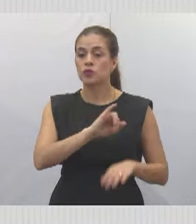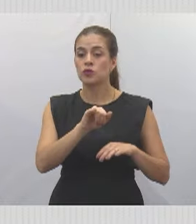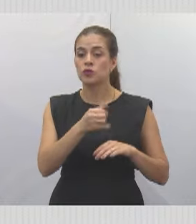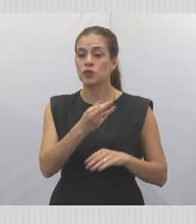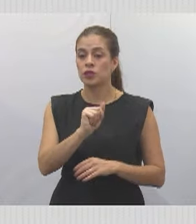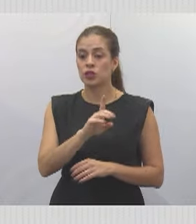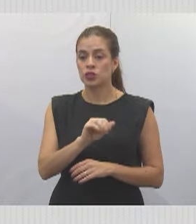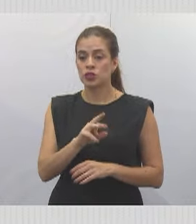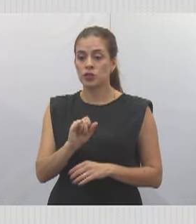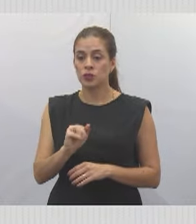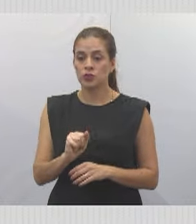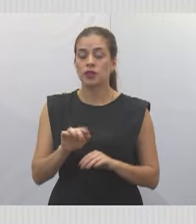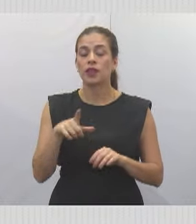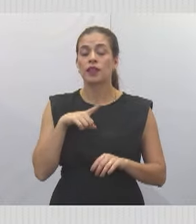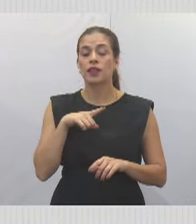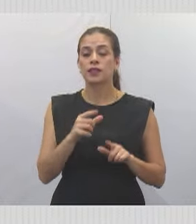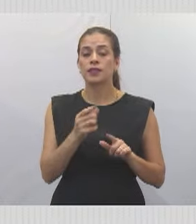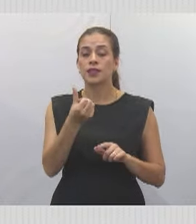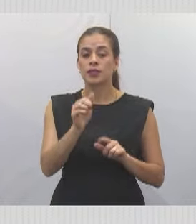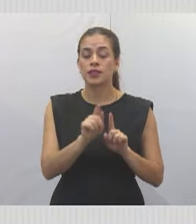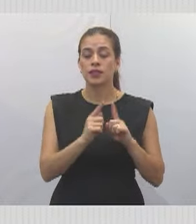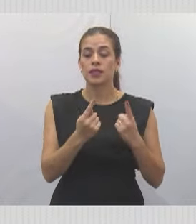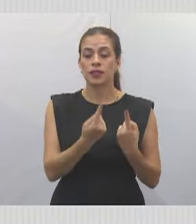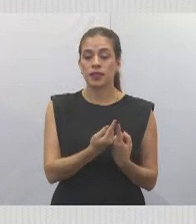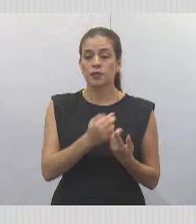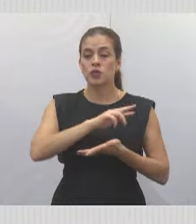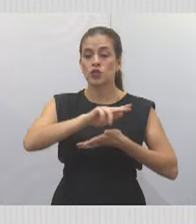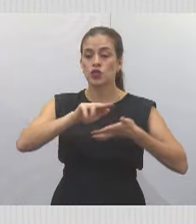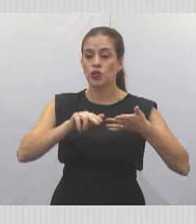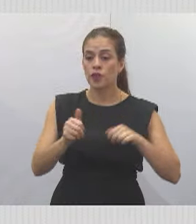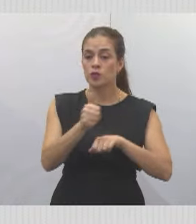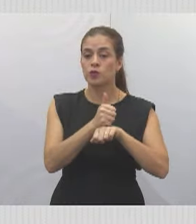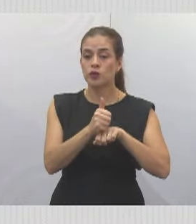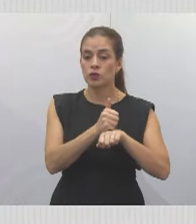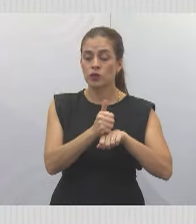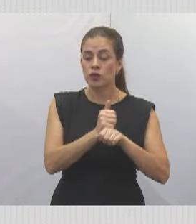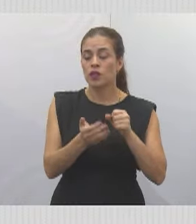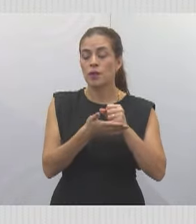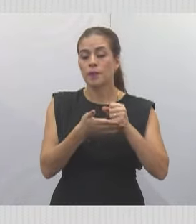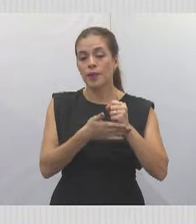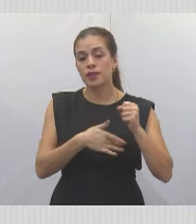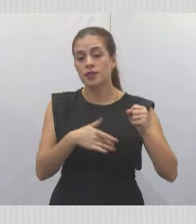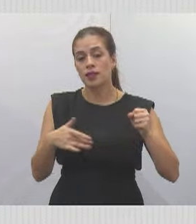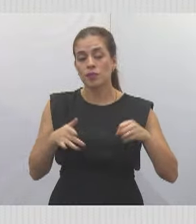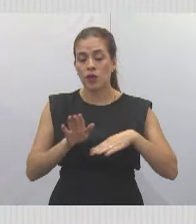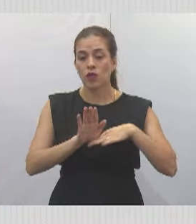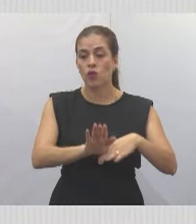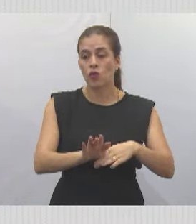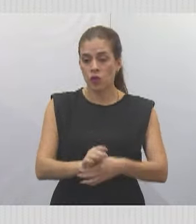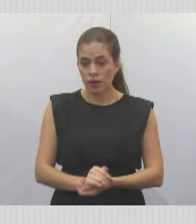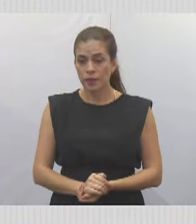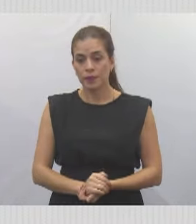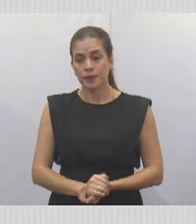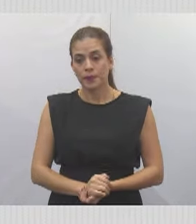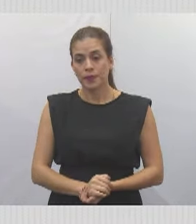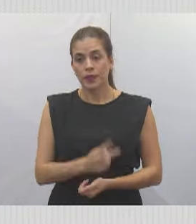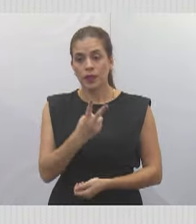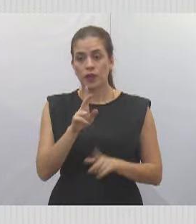equipes multiprofissionais, que fazem o atendimento de suporte à atenção básica e unidades de saúde, 2